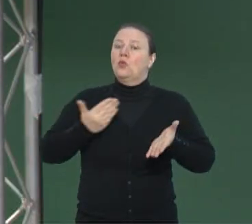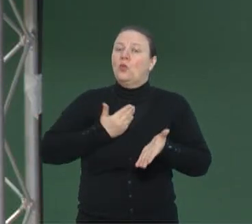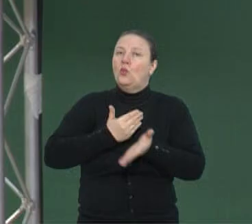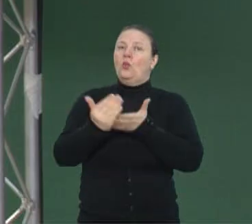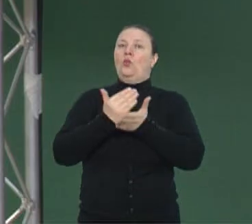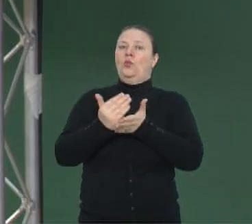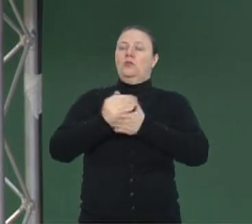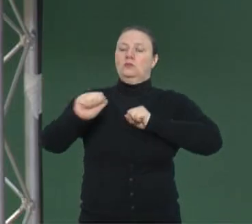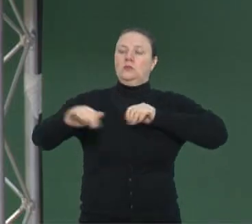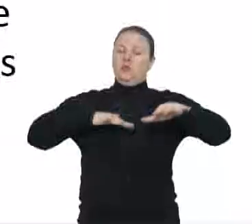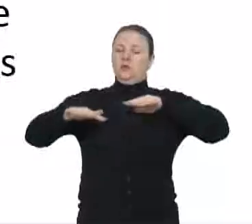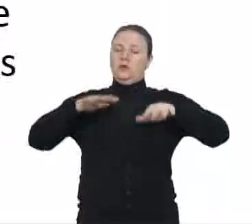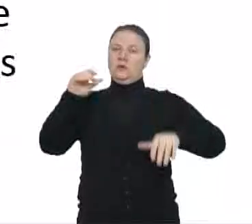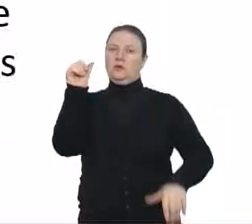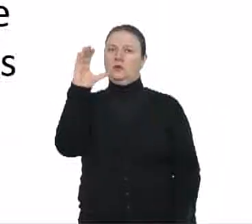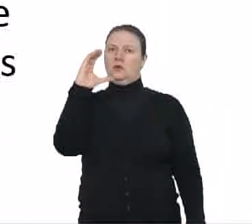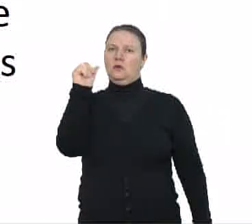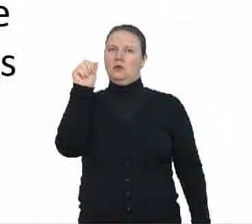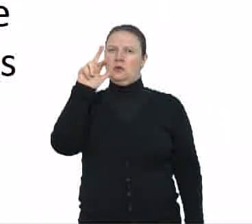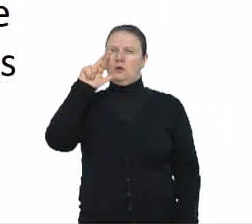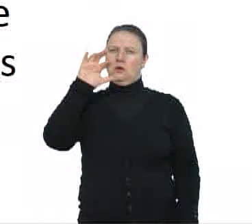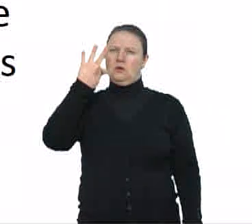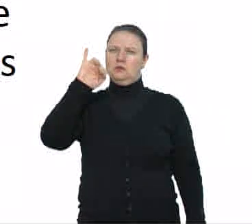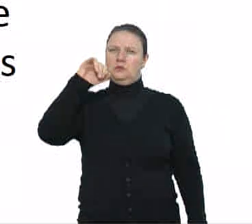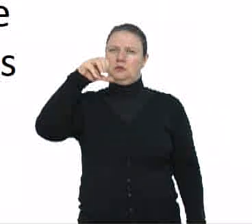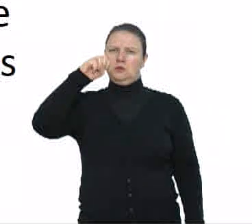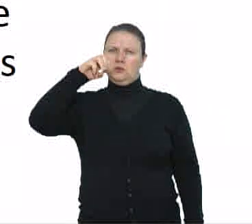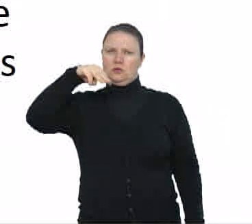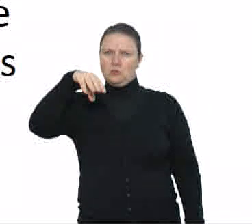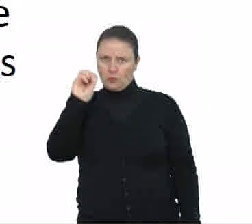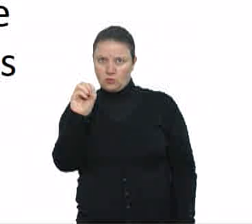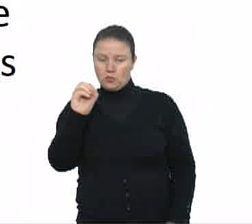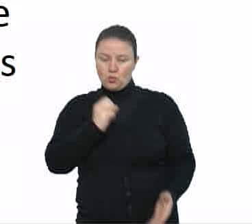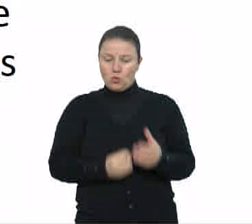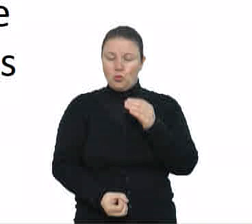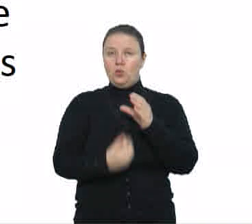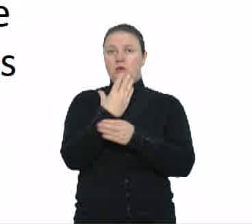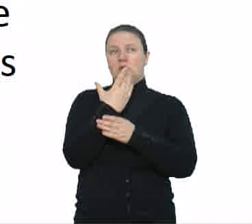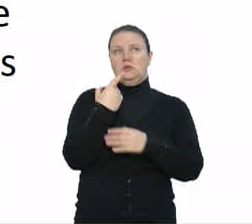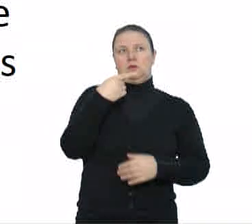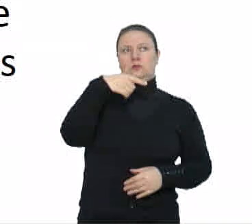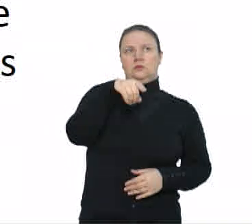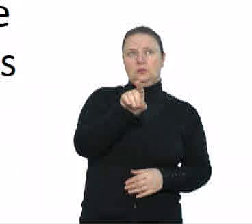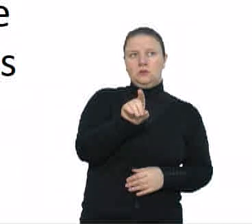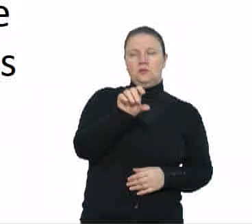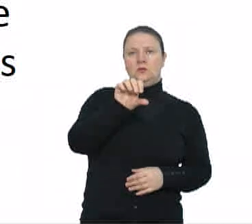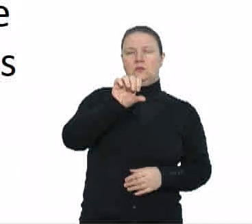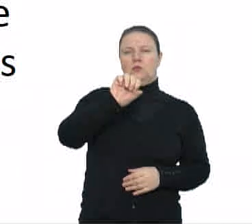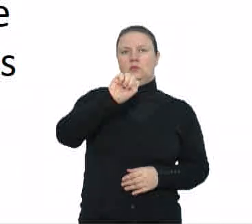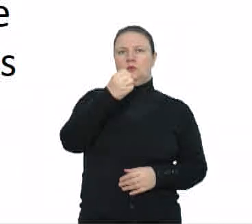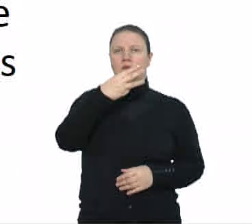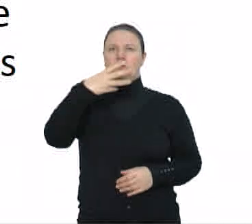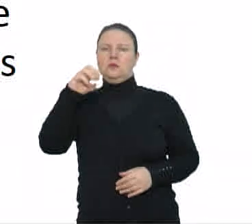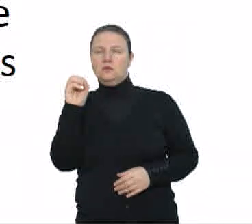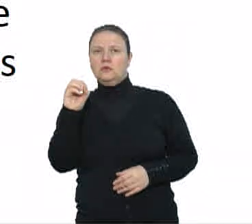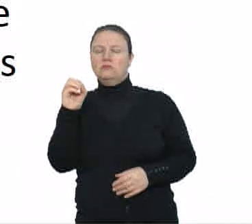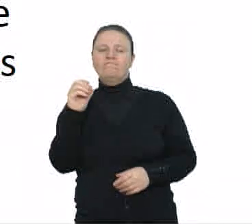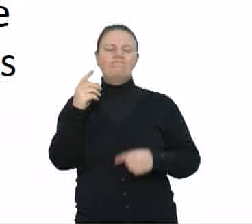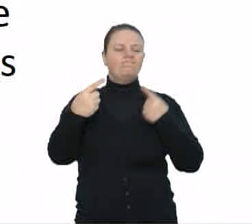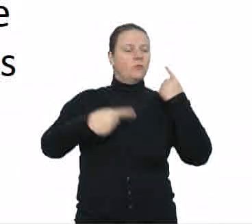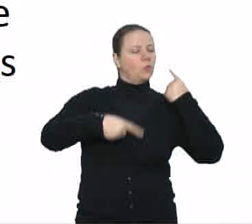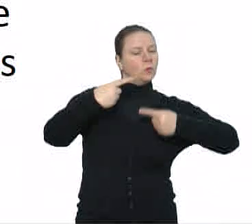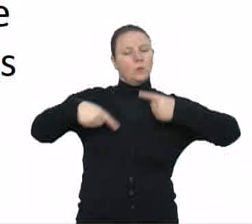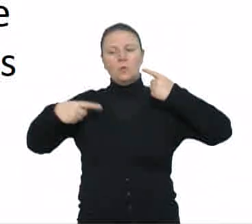do cartismo, que foi criado em 1830. Tá? Esse movimento já era uma união de trabalhadores discutindo melhores condições de vida